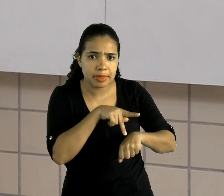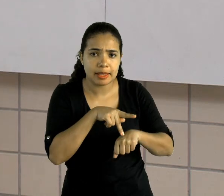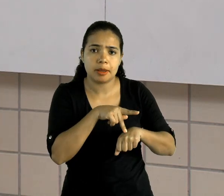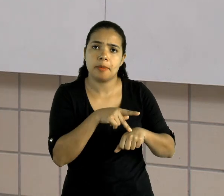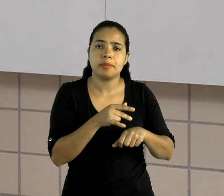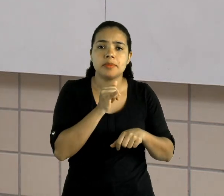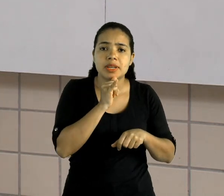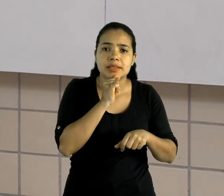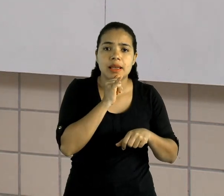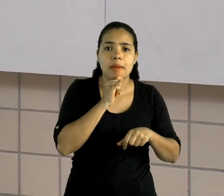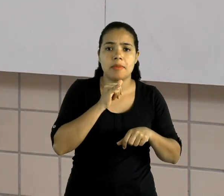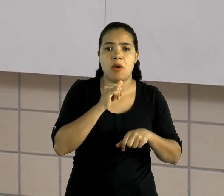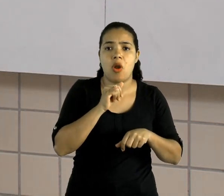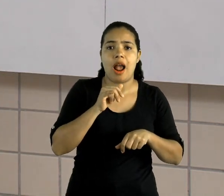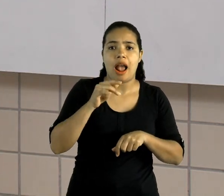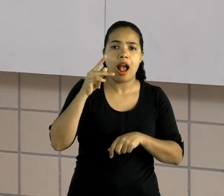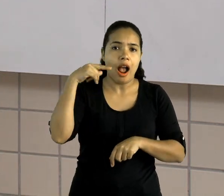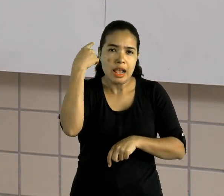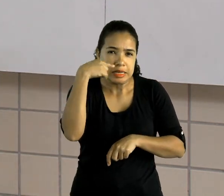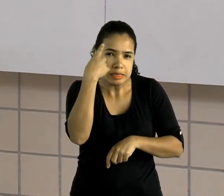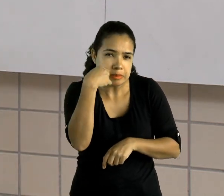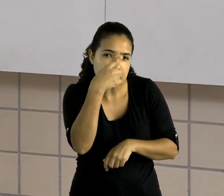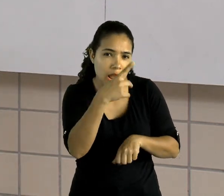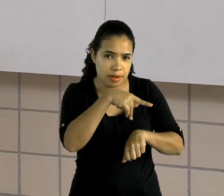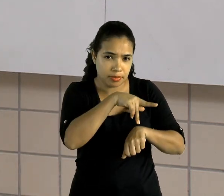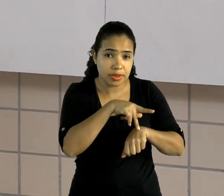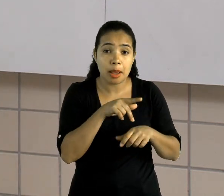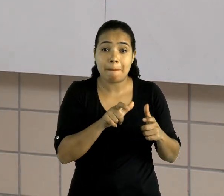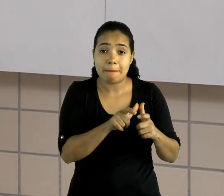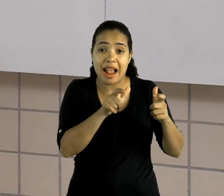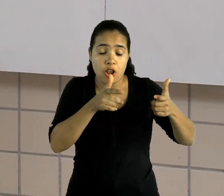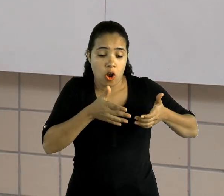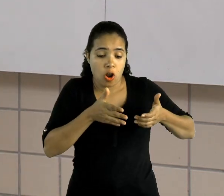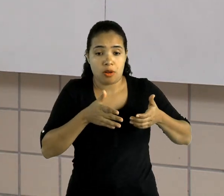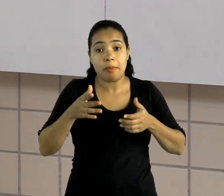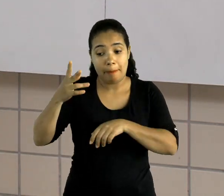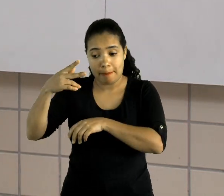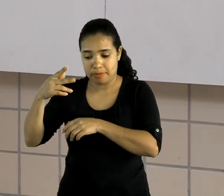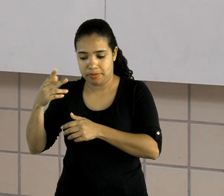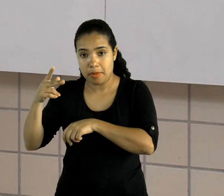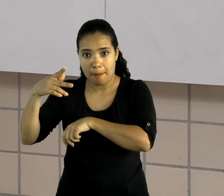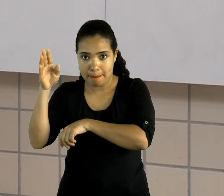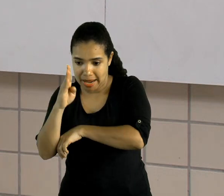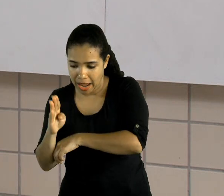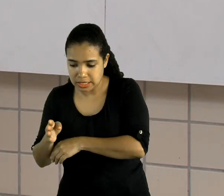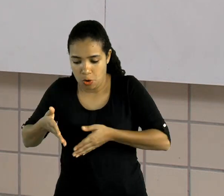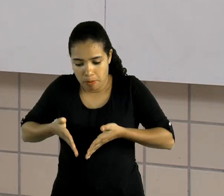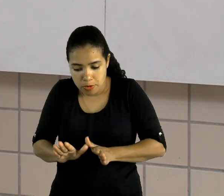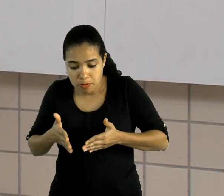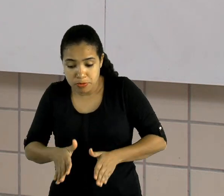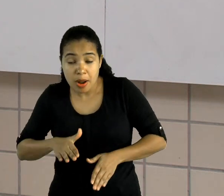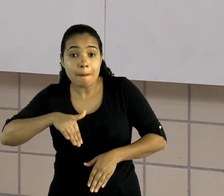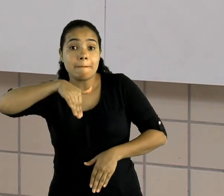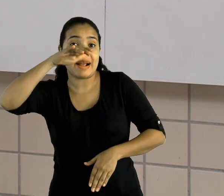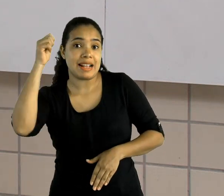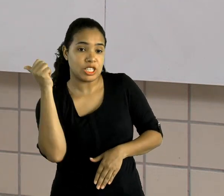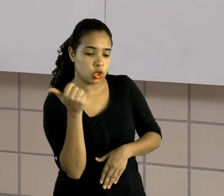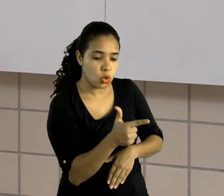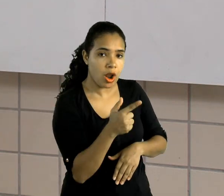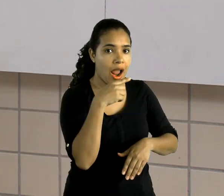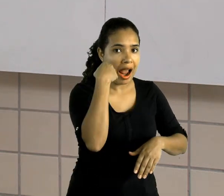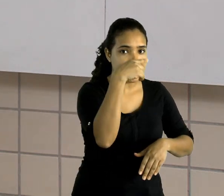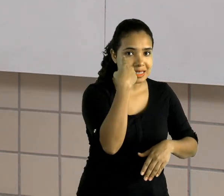a Espanha, no Brasil tem um índice maior de nascimentos, uma taxa maior de natalidade, portanto a